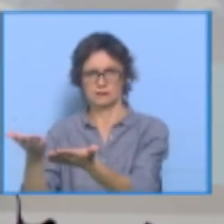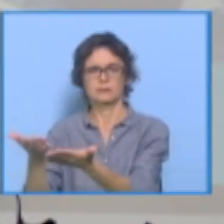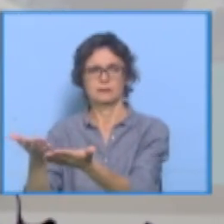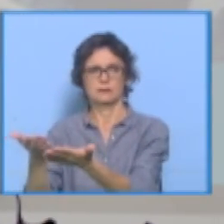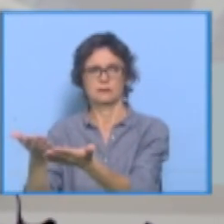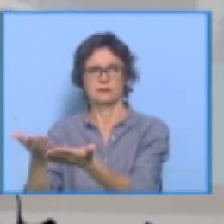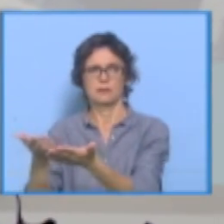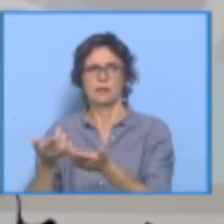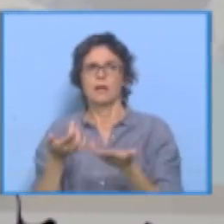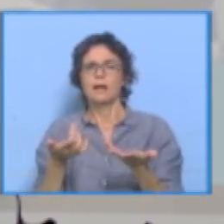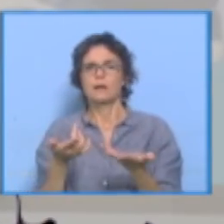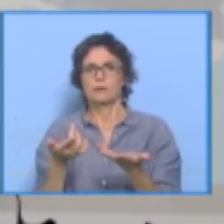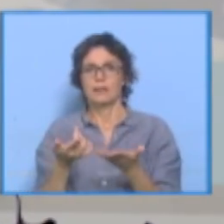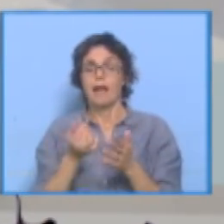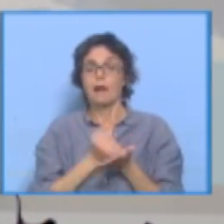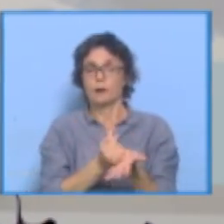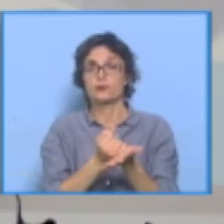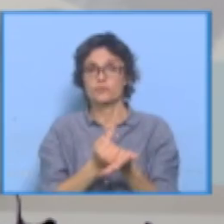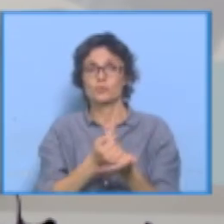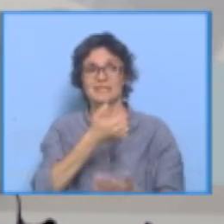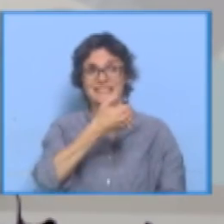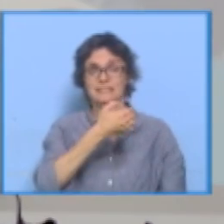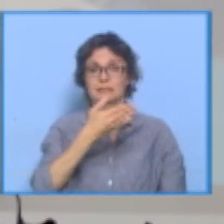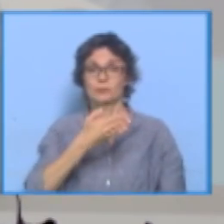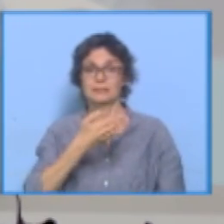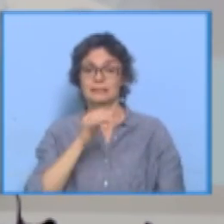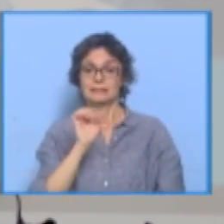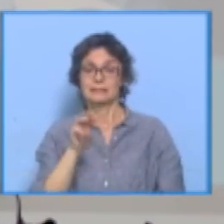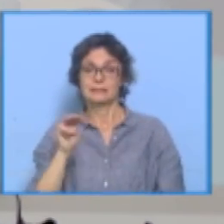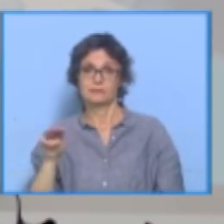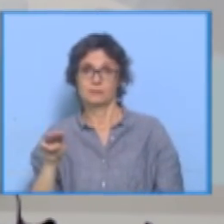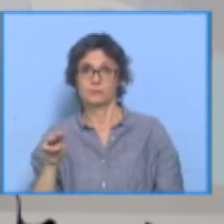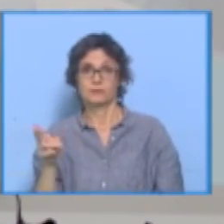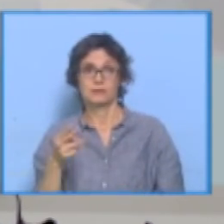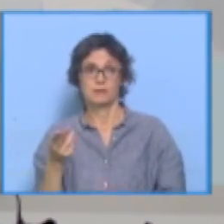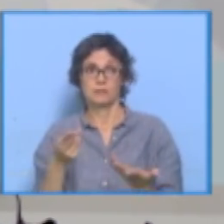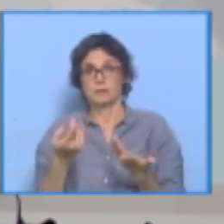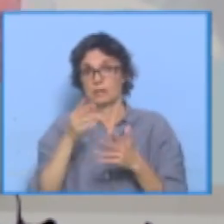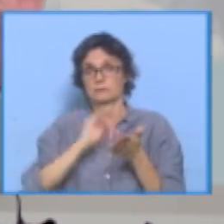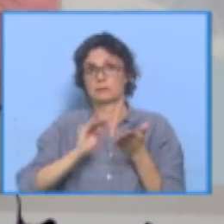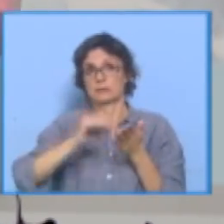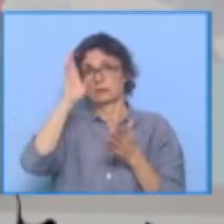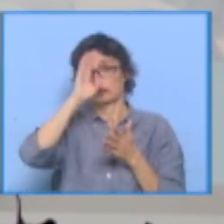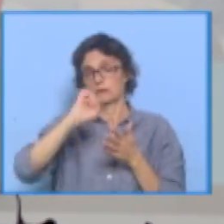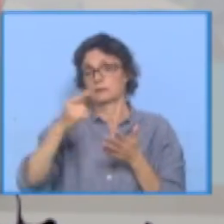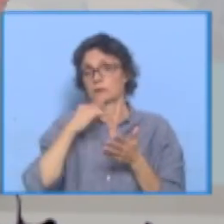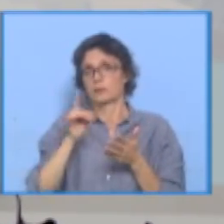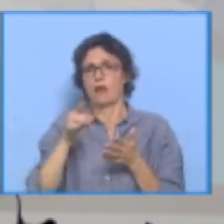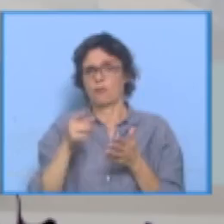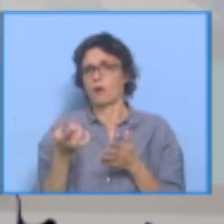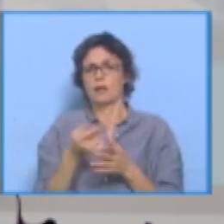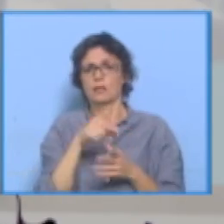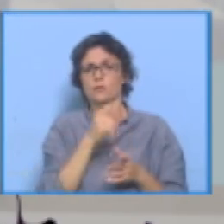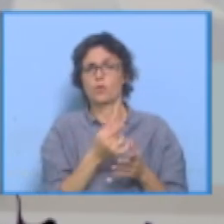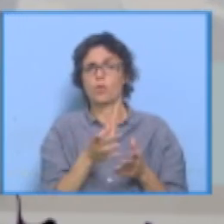ser 57 milhões. Claro que, demagogicamente, a Secretária de Estado diz não, aquilo que nós poupamos aqui é para